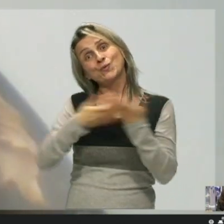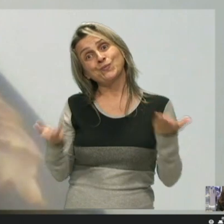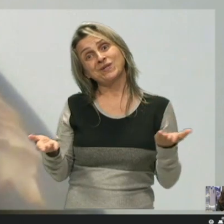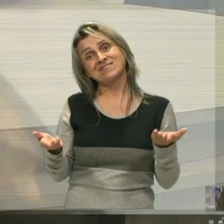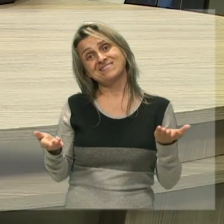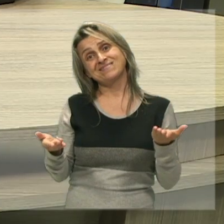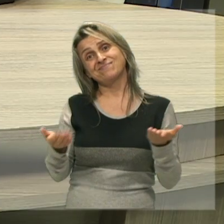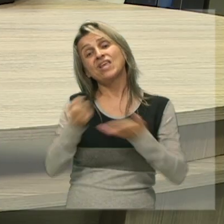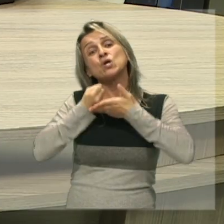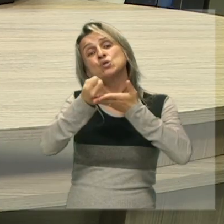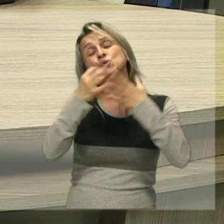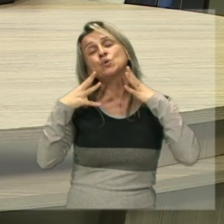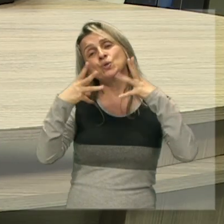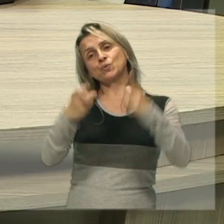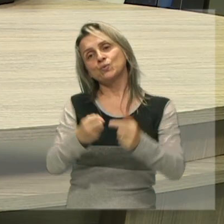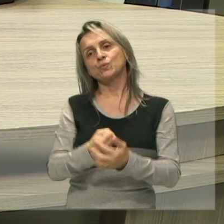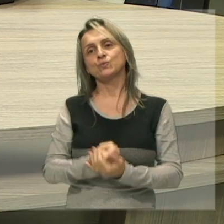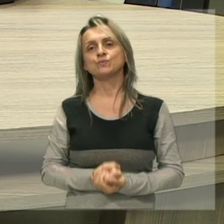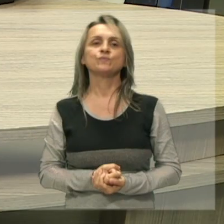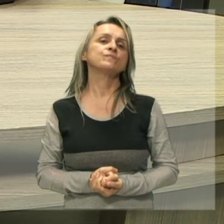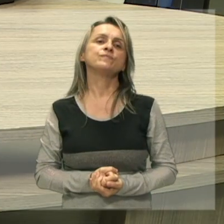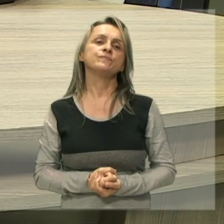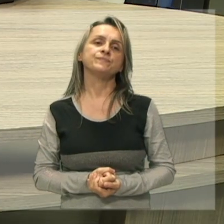mundo. Ia ser tão bom, né,